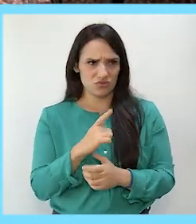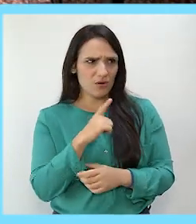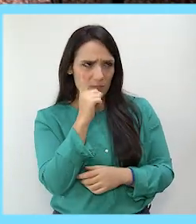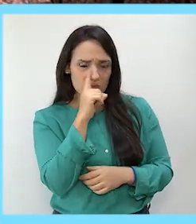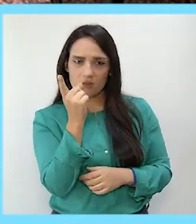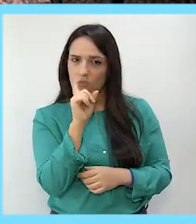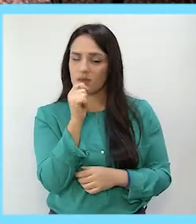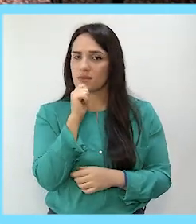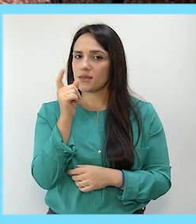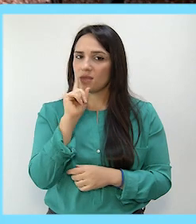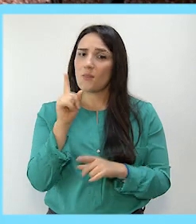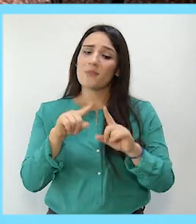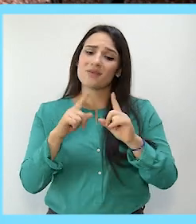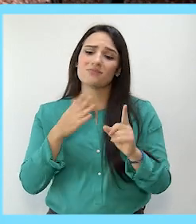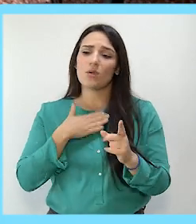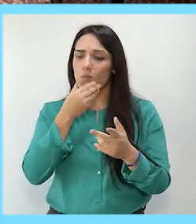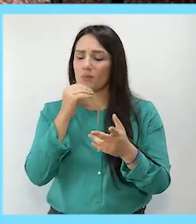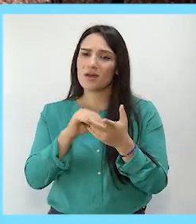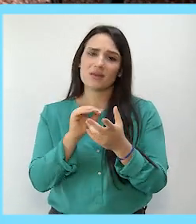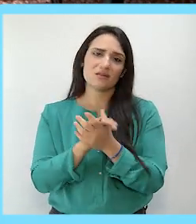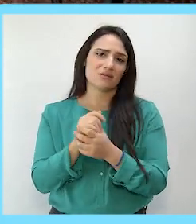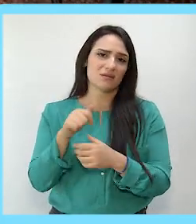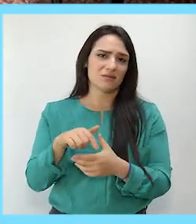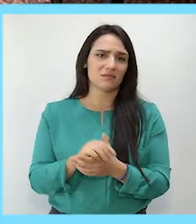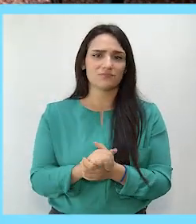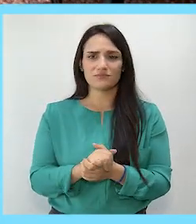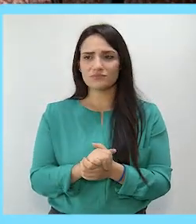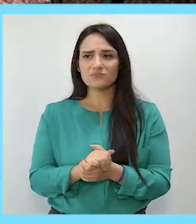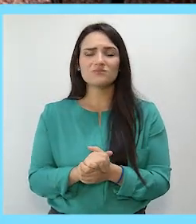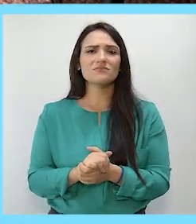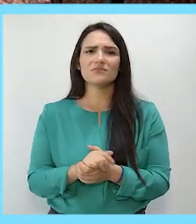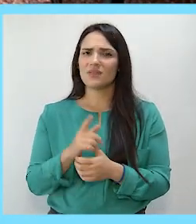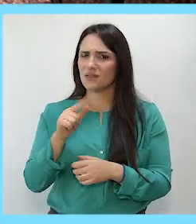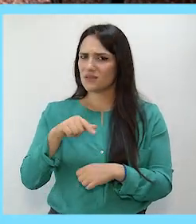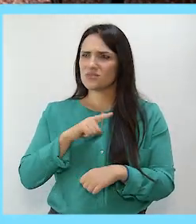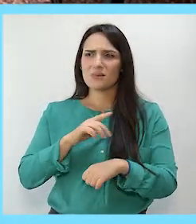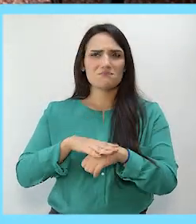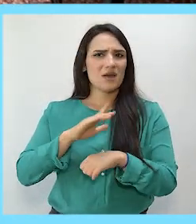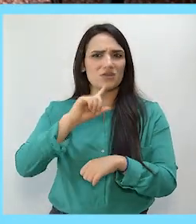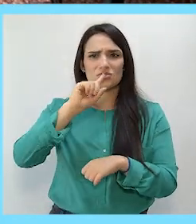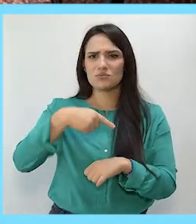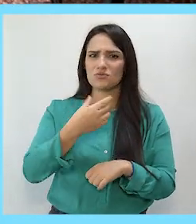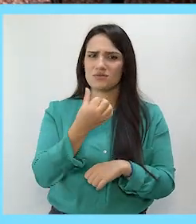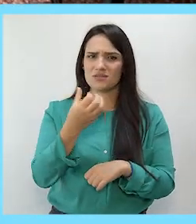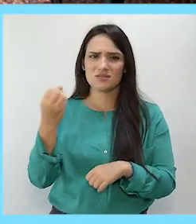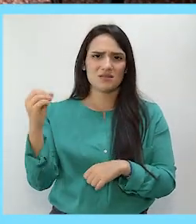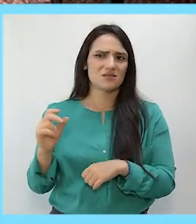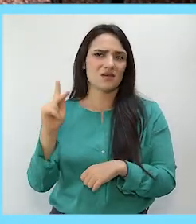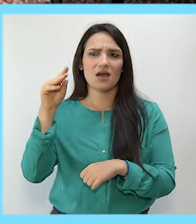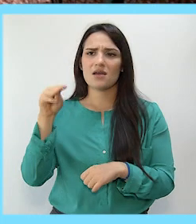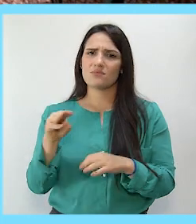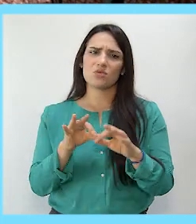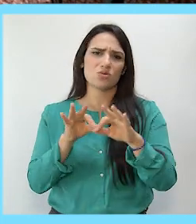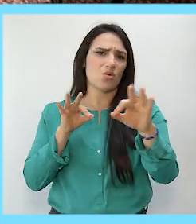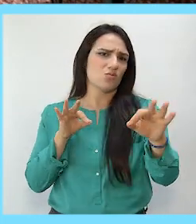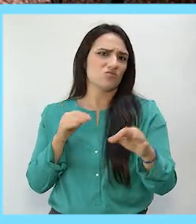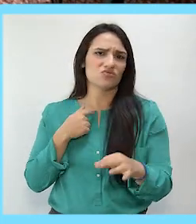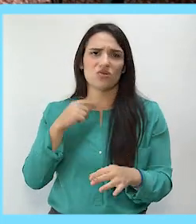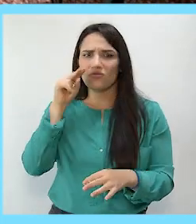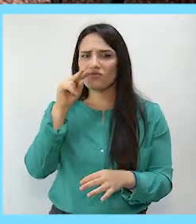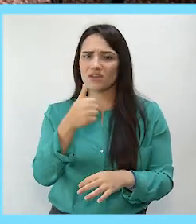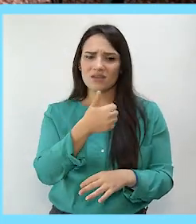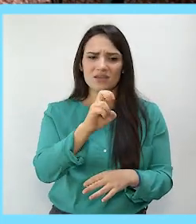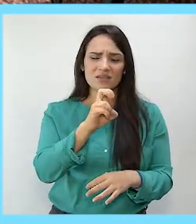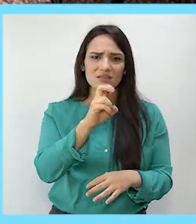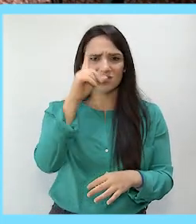é, Estava eu- quantos quilômetros de Campo Grande? Dava mais de 1.000, porque até Cuiabá mais 1.600, 600 né? à frente, então dava mais. A gente se via